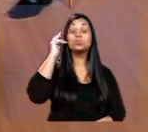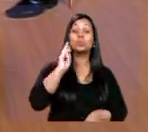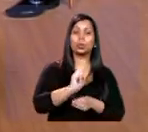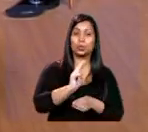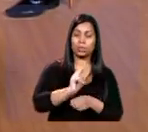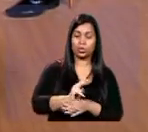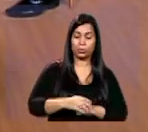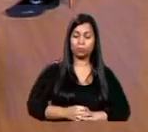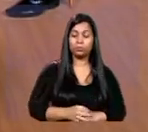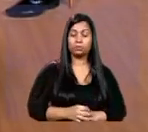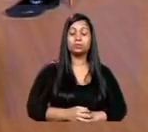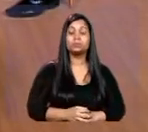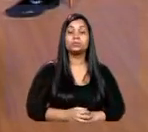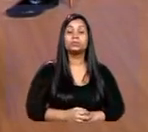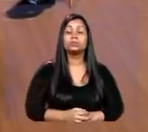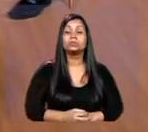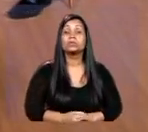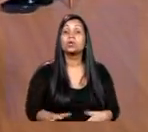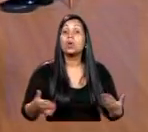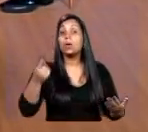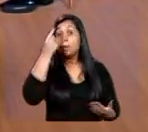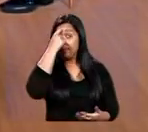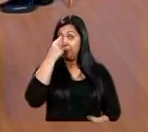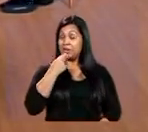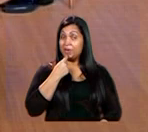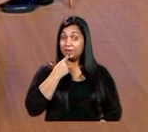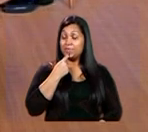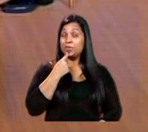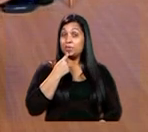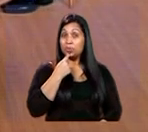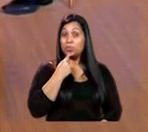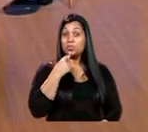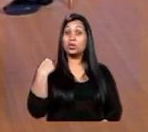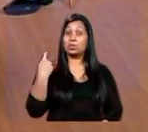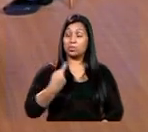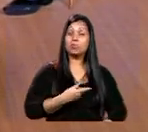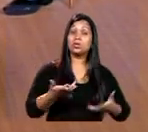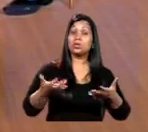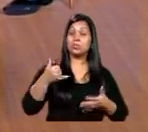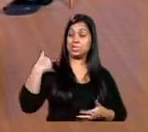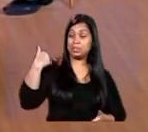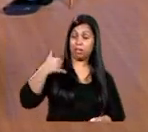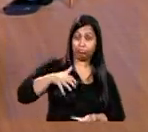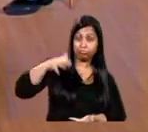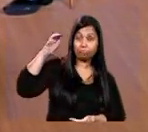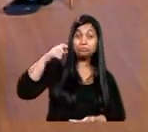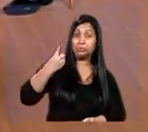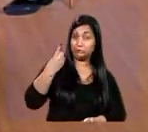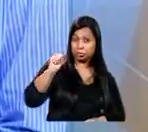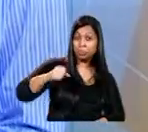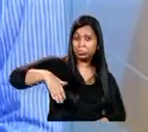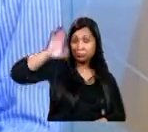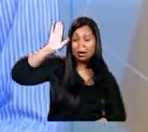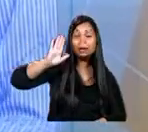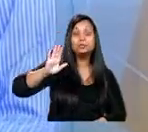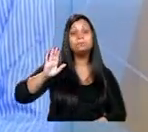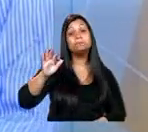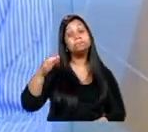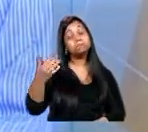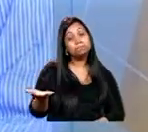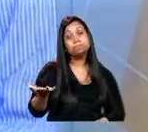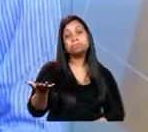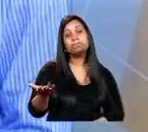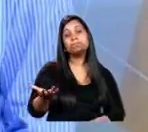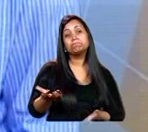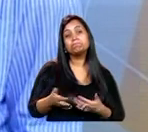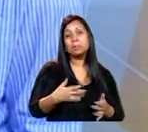cuidador, André? Quer falar um pouquinho, Almir? O perfil, a gente visa que seja maior de idade, né?